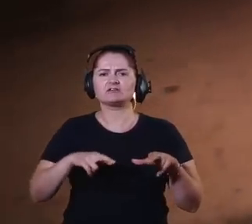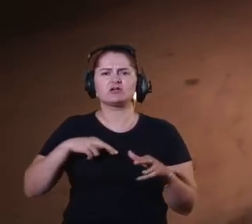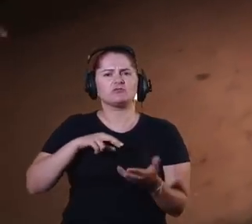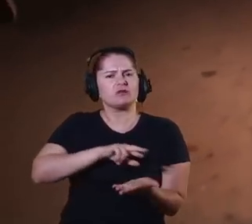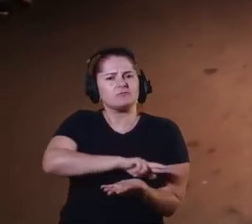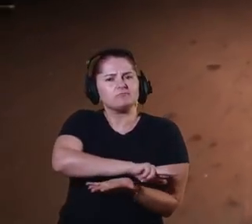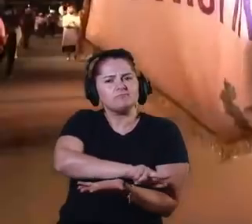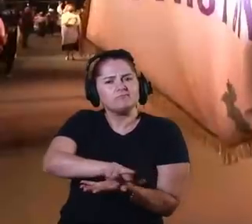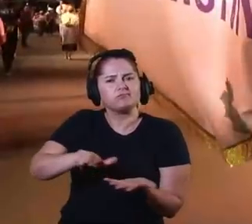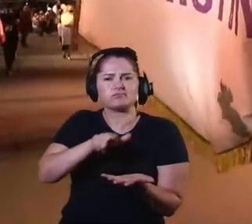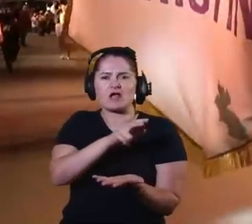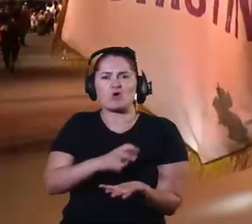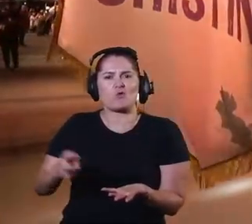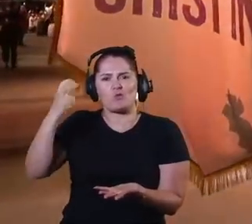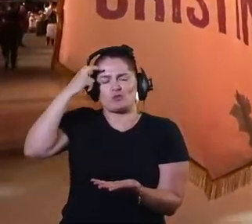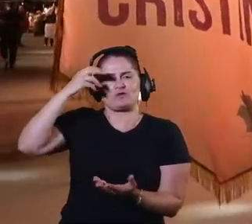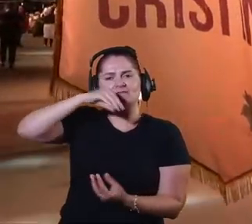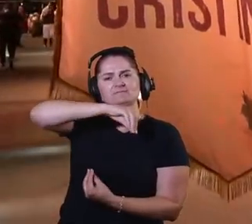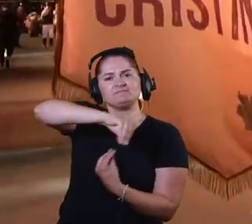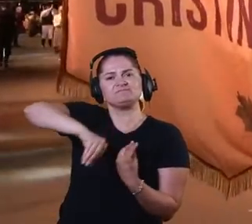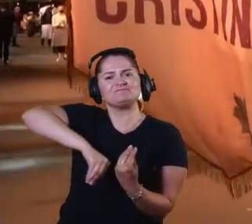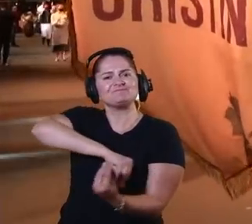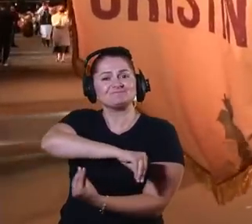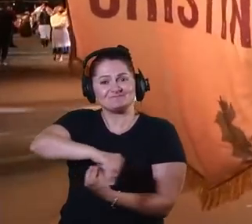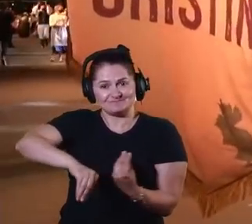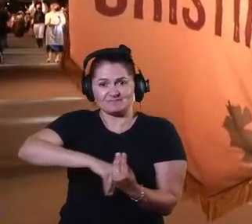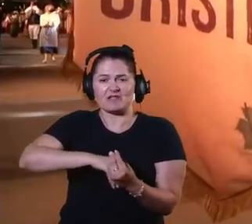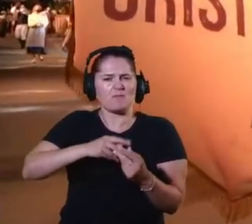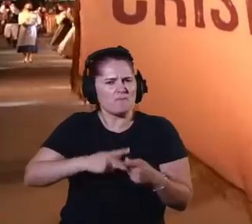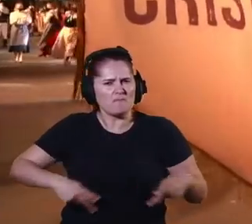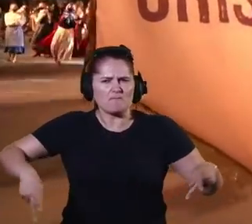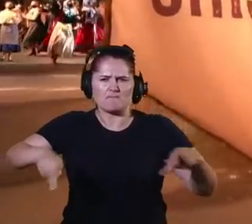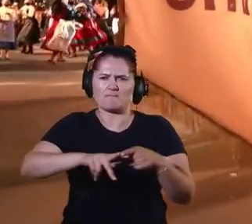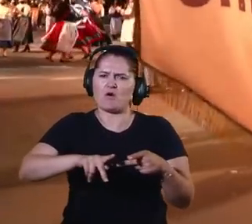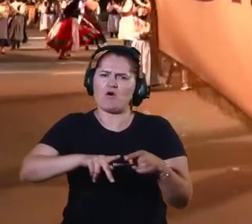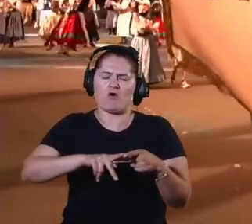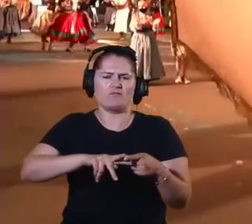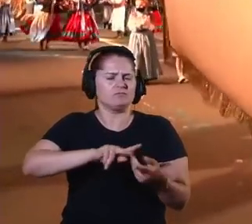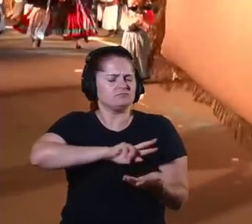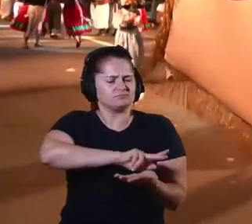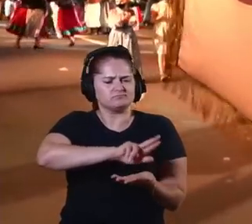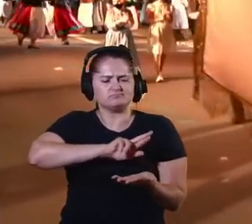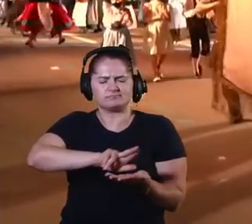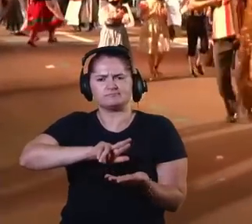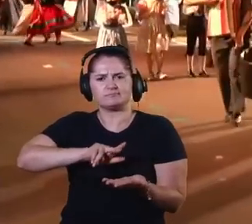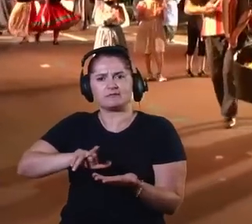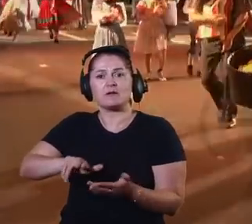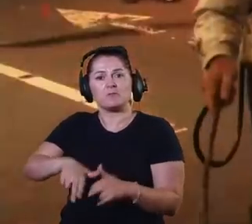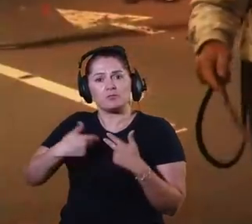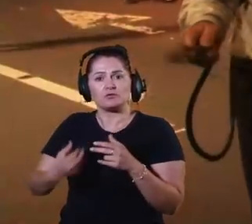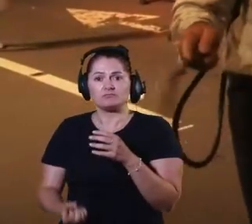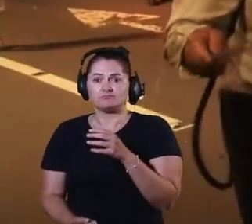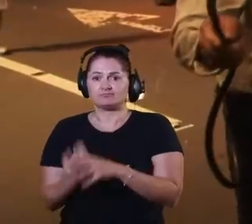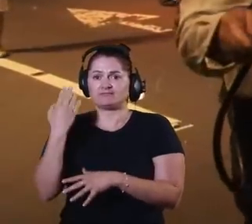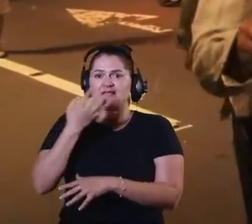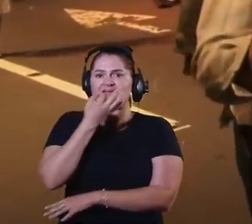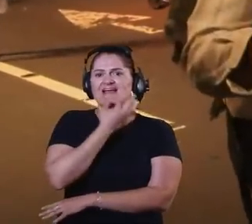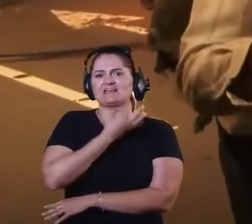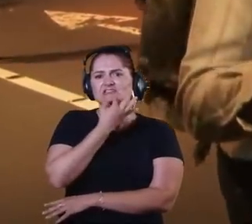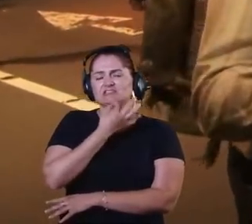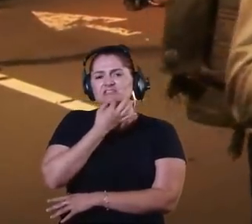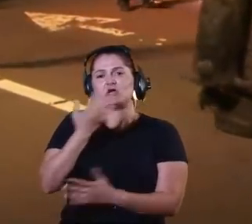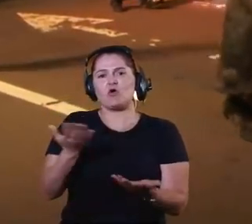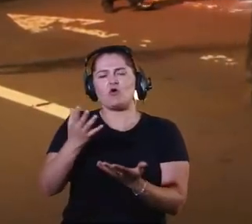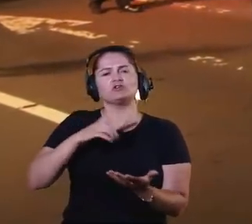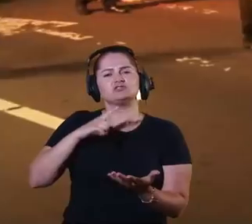pluralidade cultural, essa miscigenação de povos, e isso hoje fazer com que a nossa cidade tenha essa